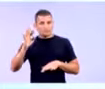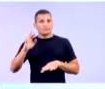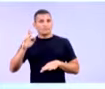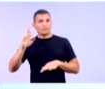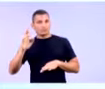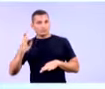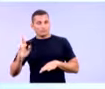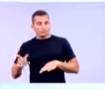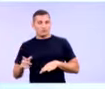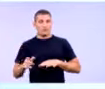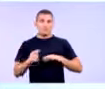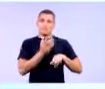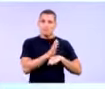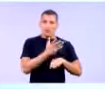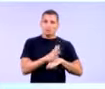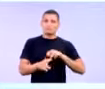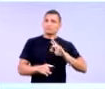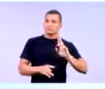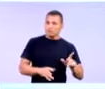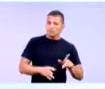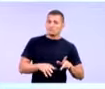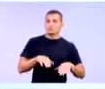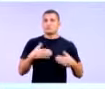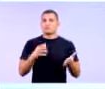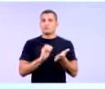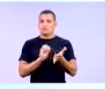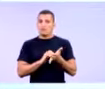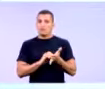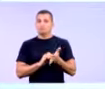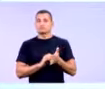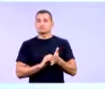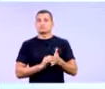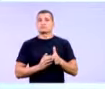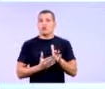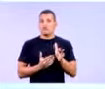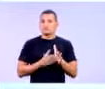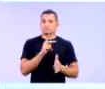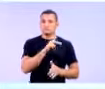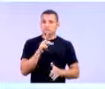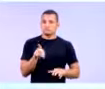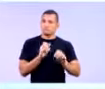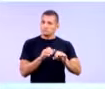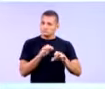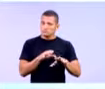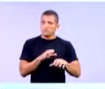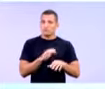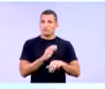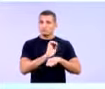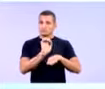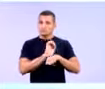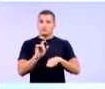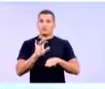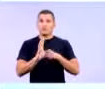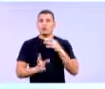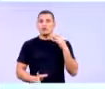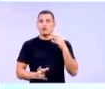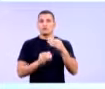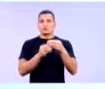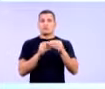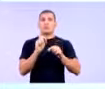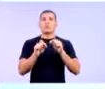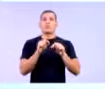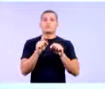prática falta tempo, né, para que o professor ensine. Então, o estágio vem a complementar aquilo que é passado dentro